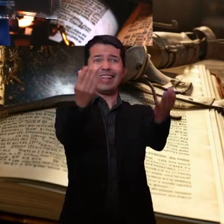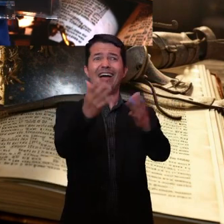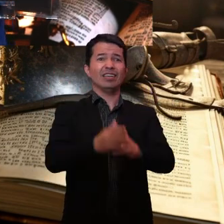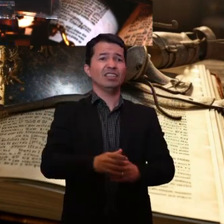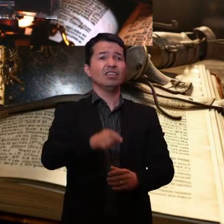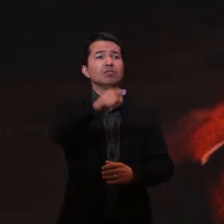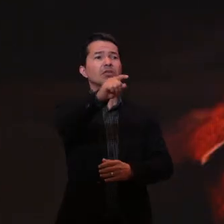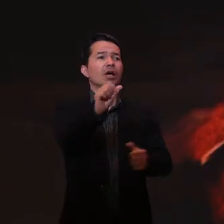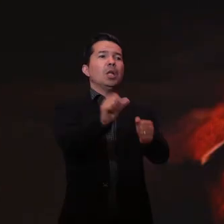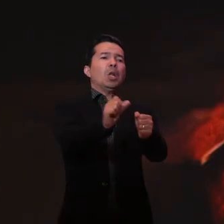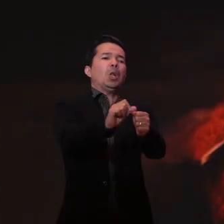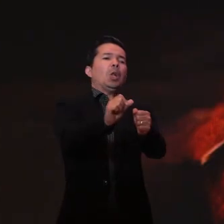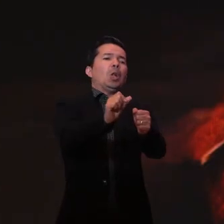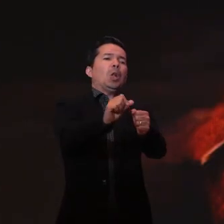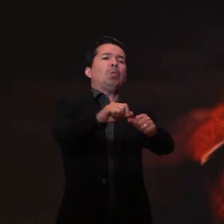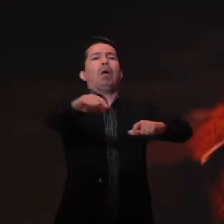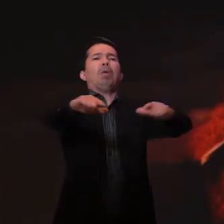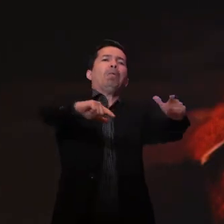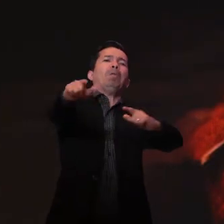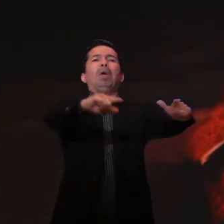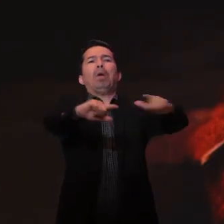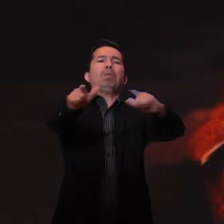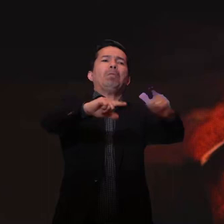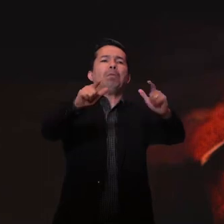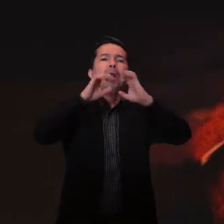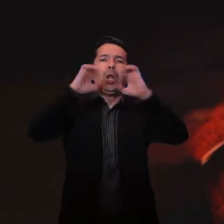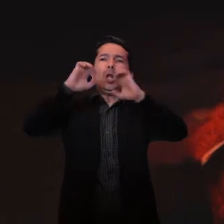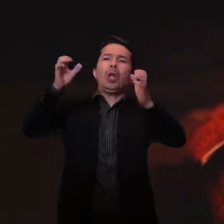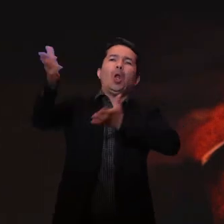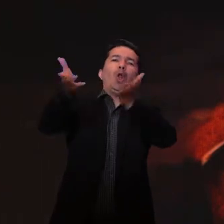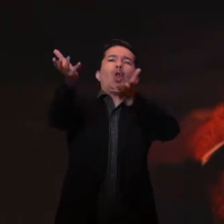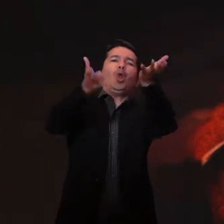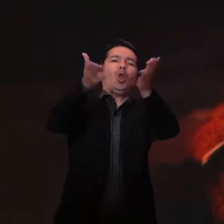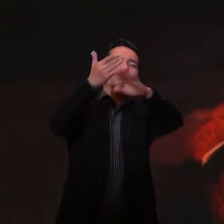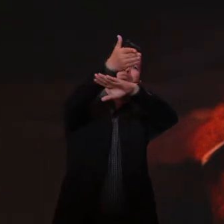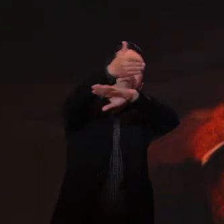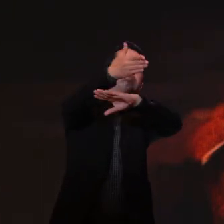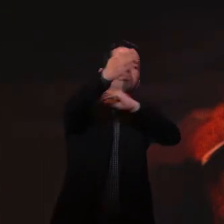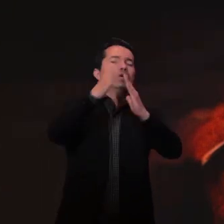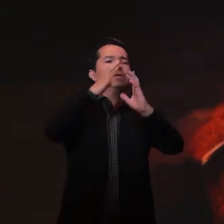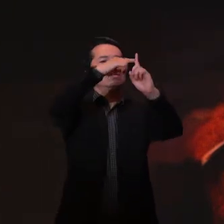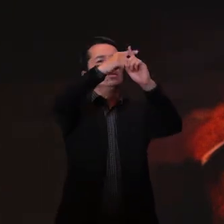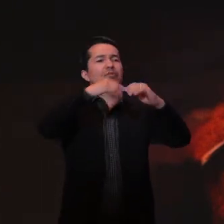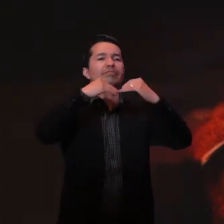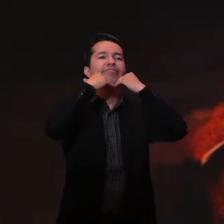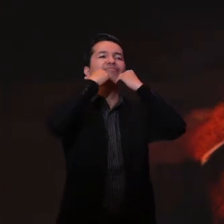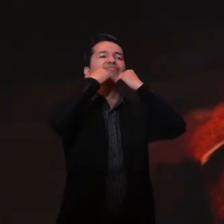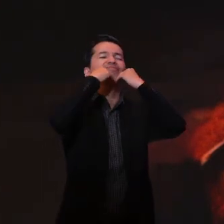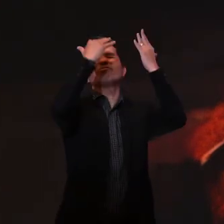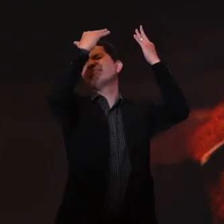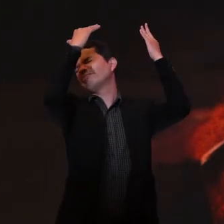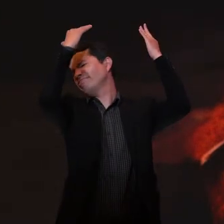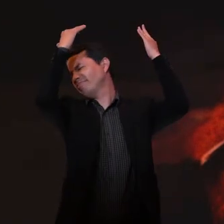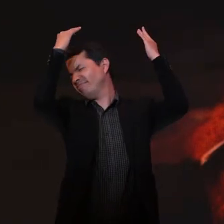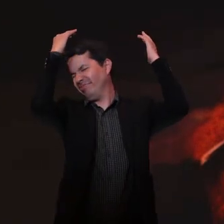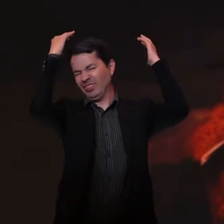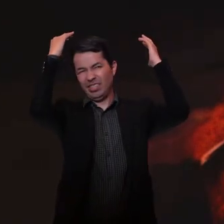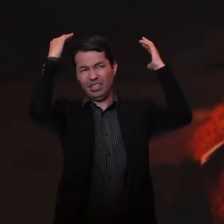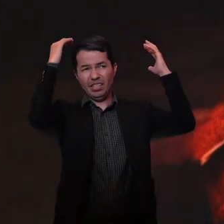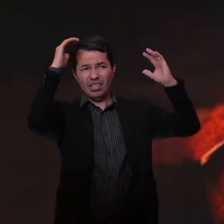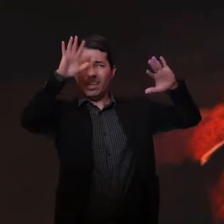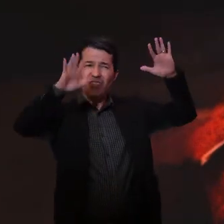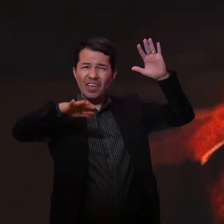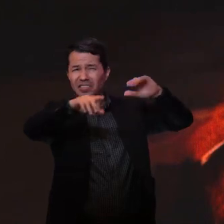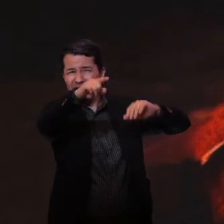obras, elas não são capazes de gerar em nós salvação. Por mais que você seja